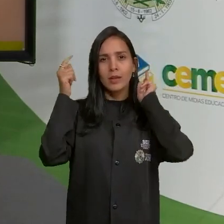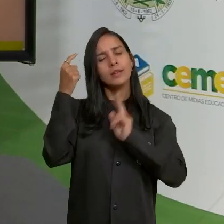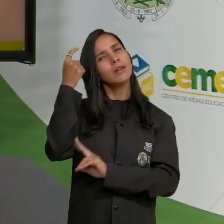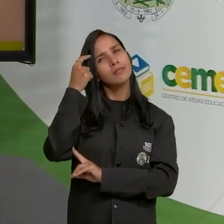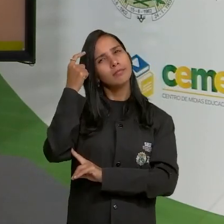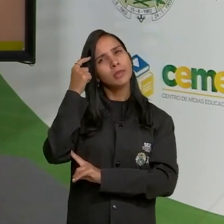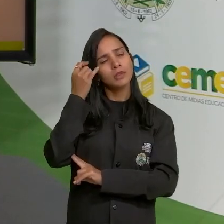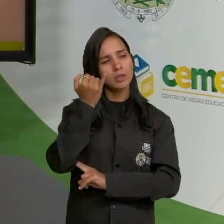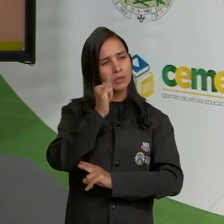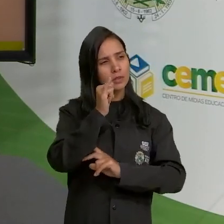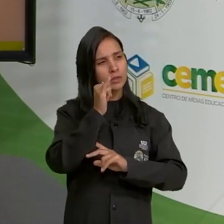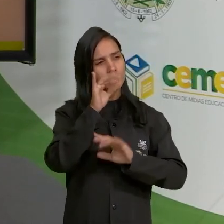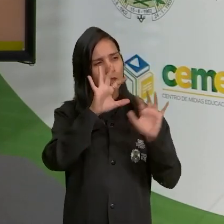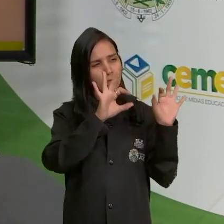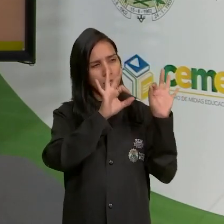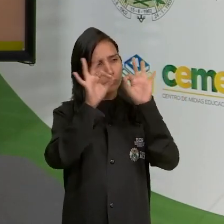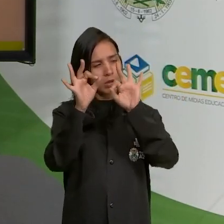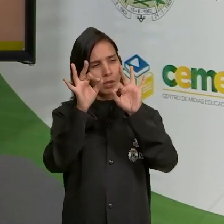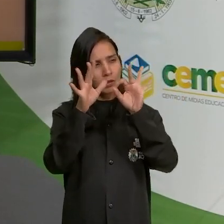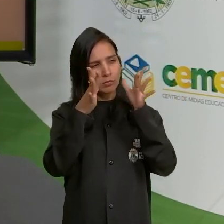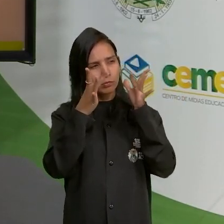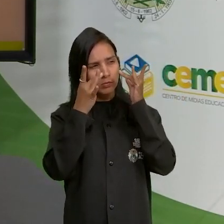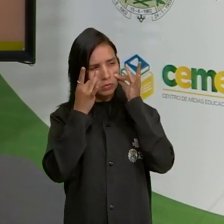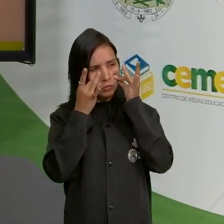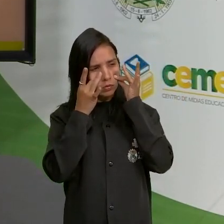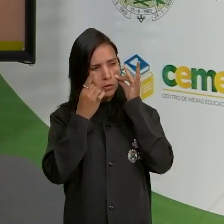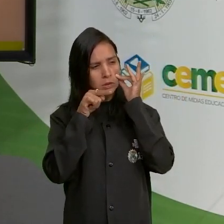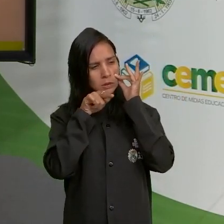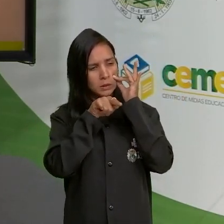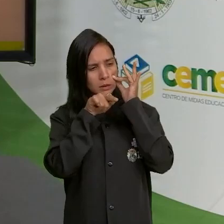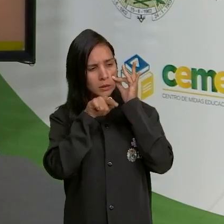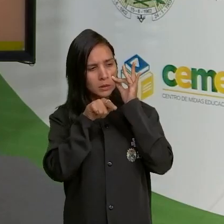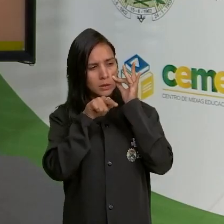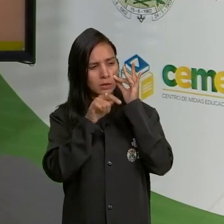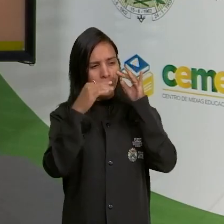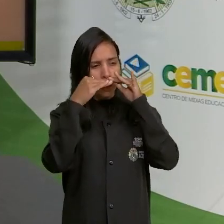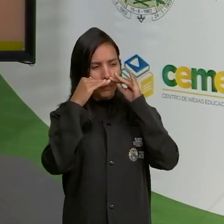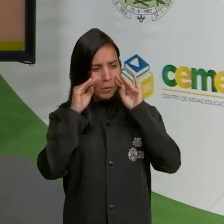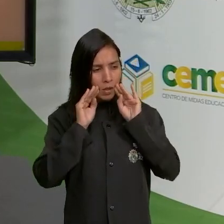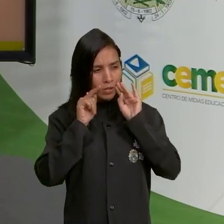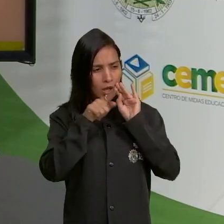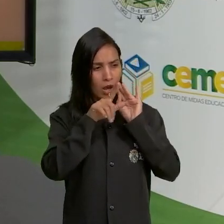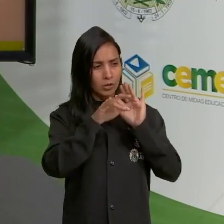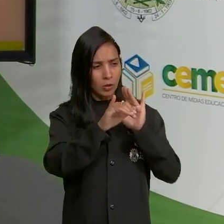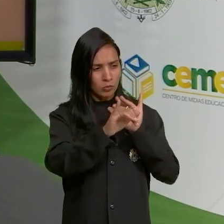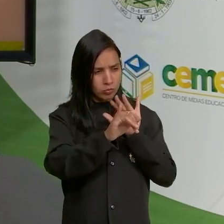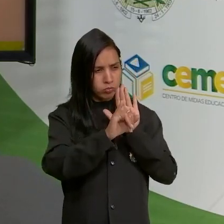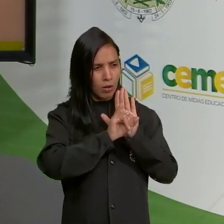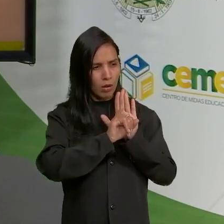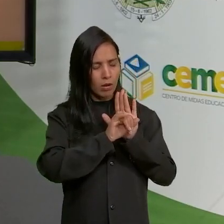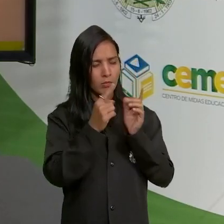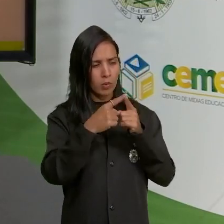onde o público ele se identificava com aquele personagem de forma intensa, até chegar a uma